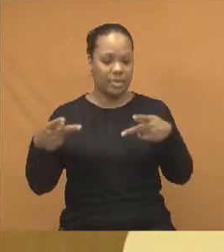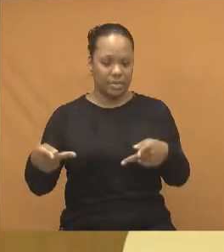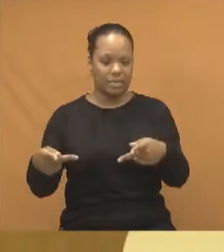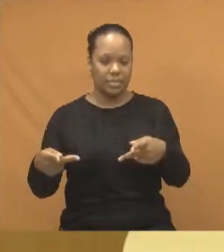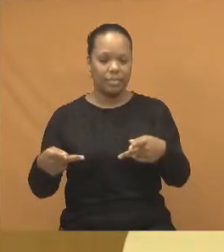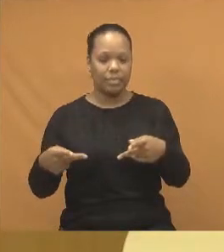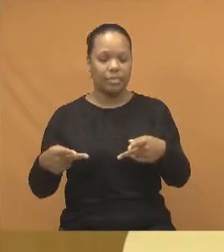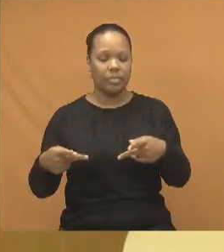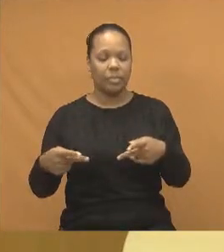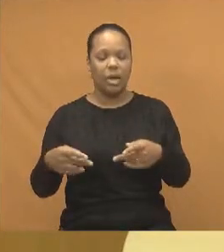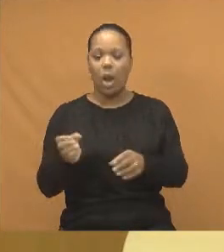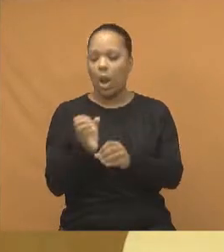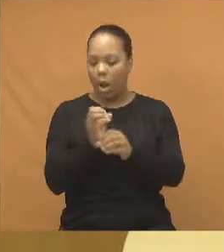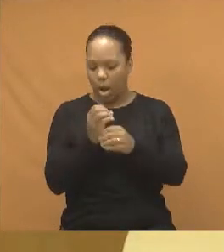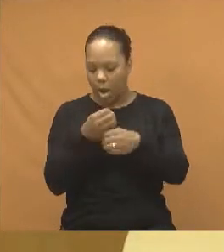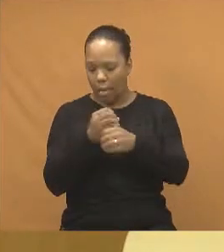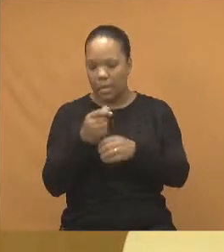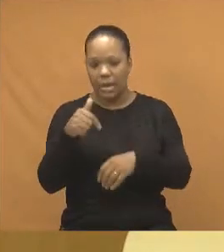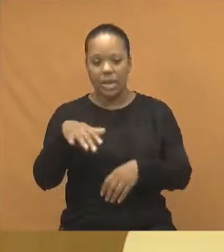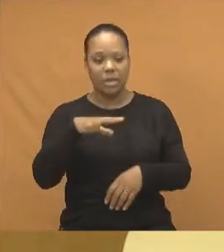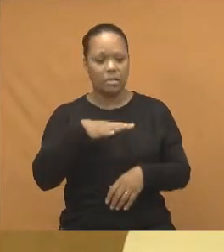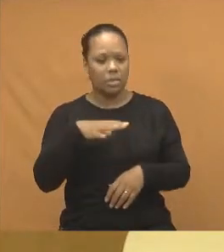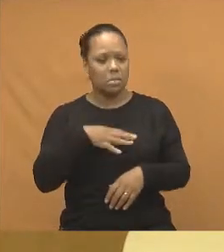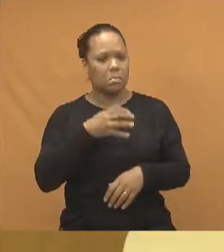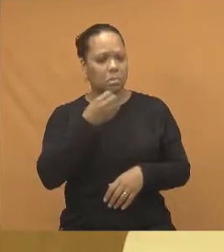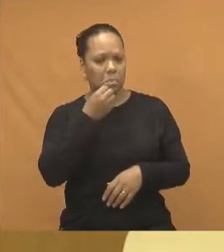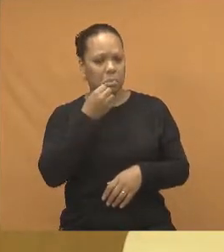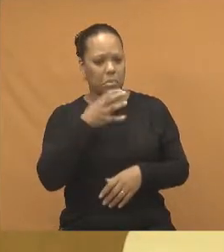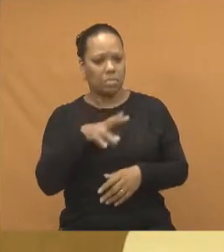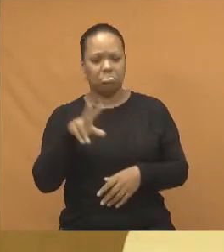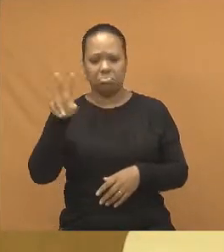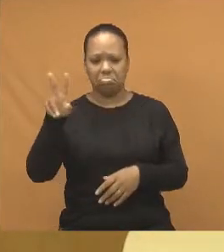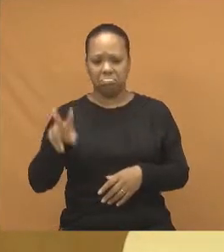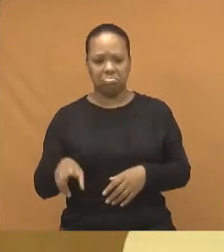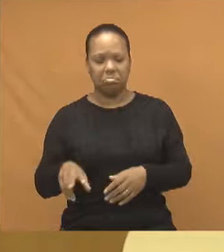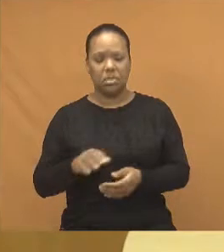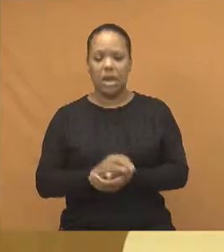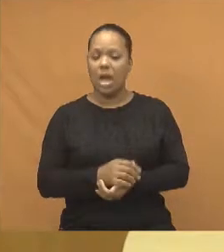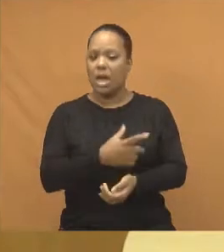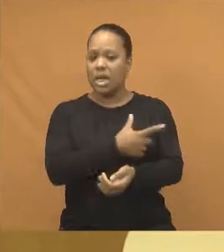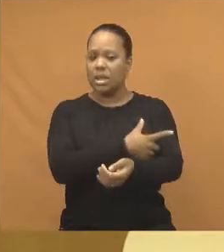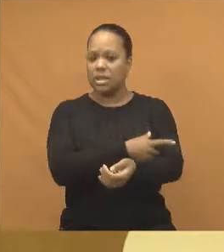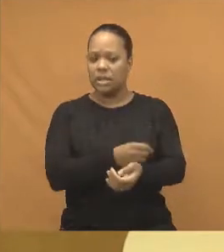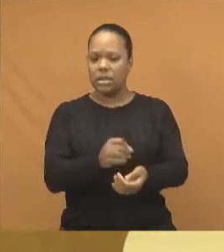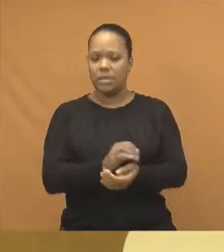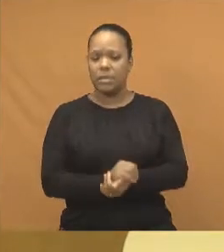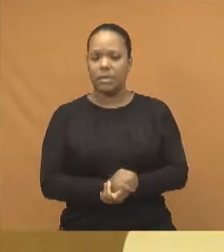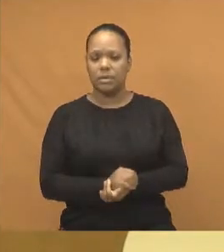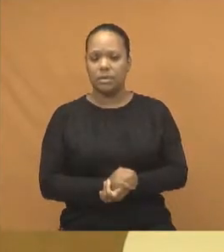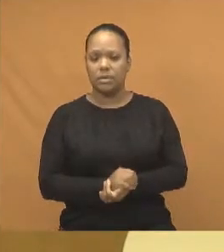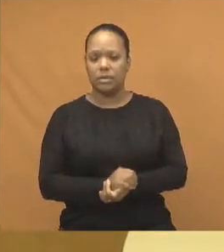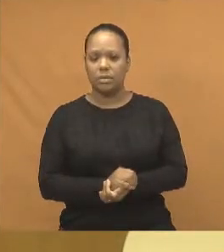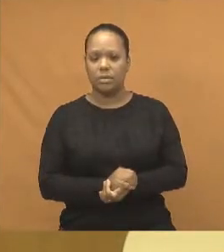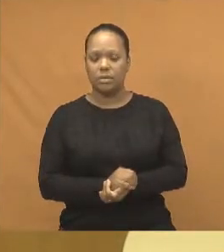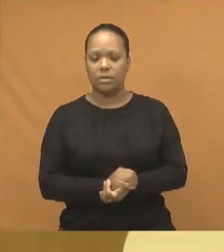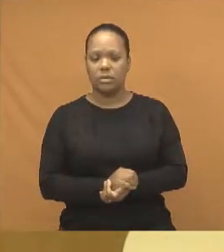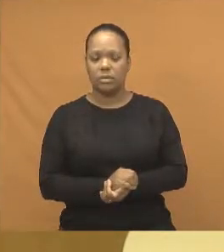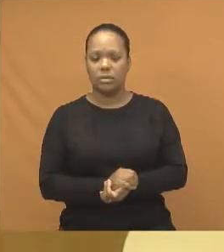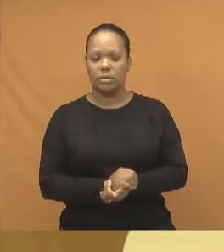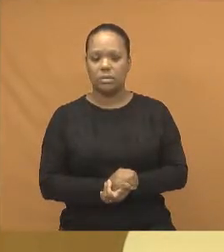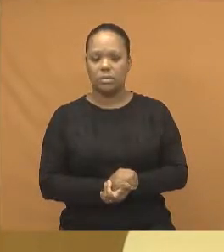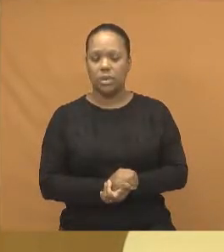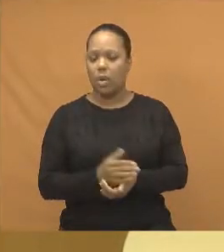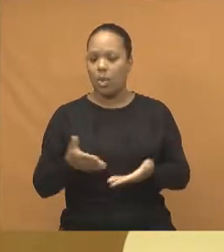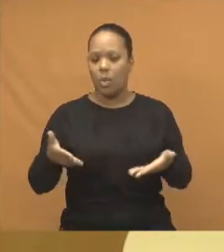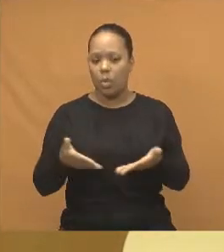nossa cidade. É um laboratório exemplar. Eles fazem o exame hoje, então eles têm uma certa agilidade.